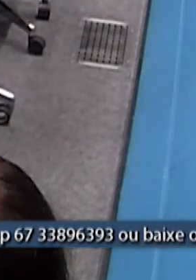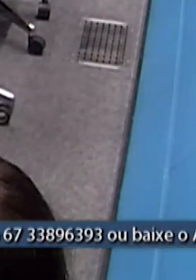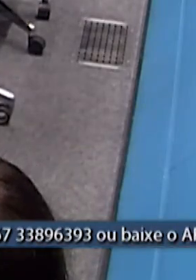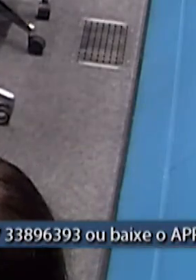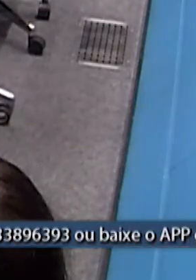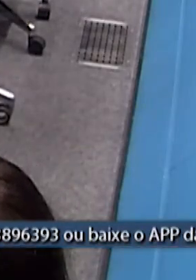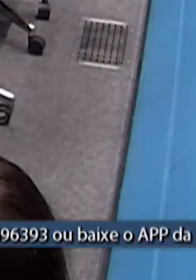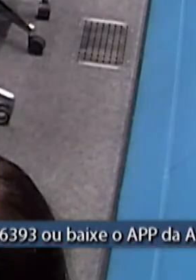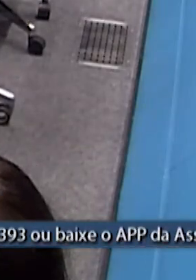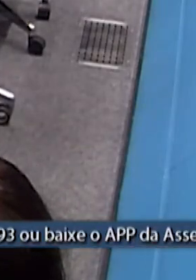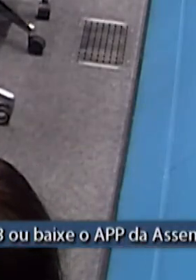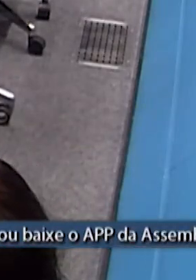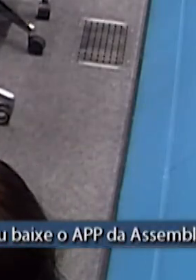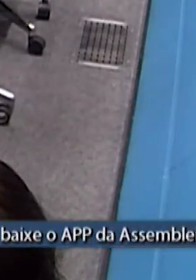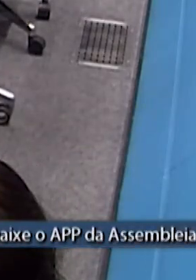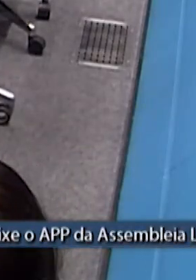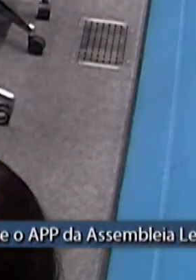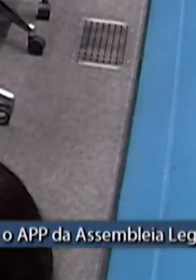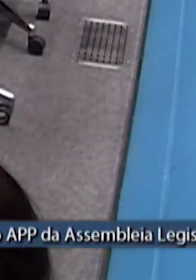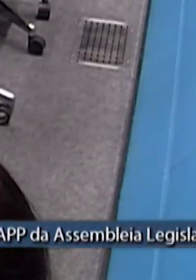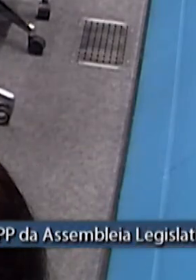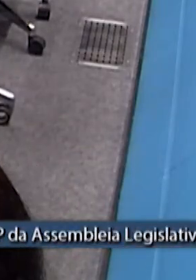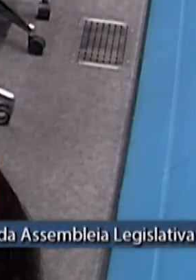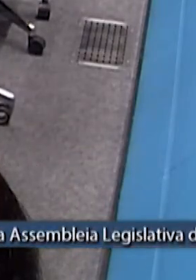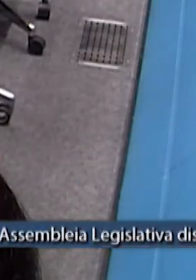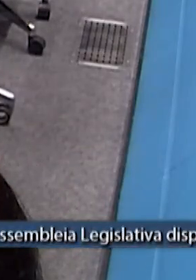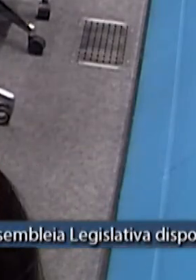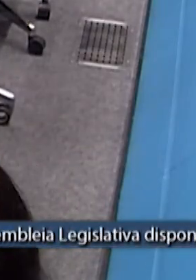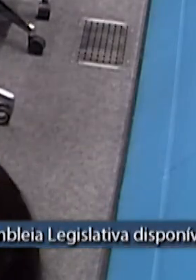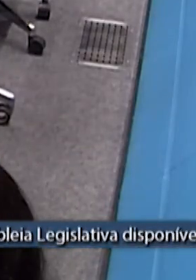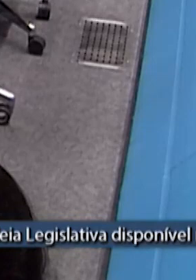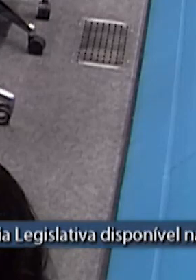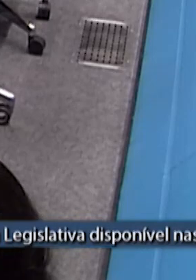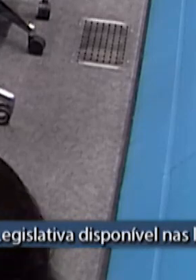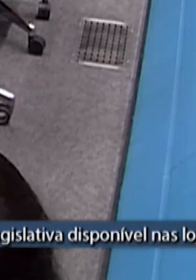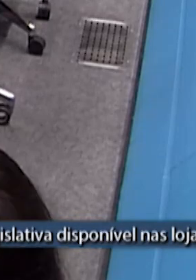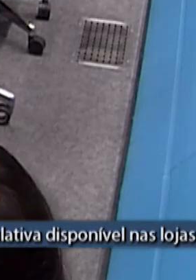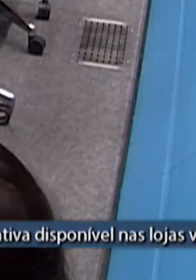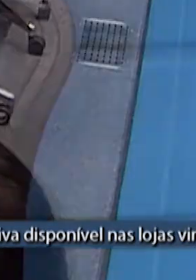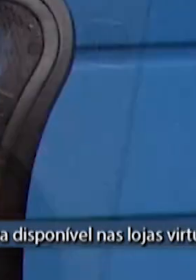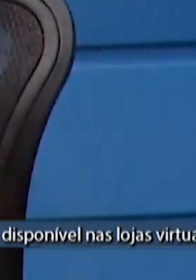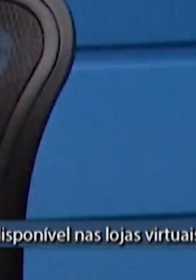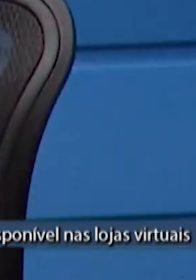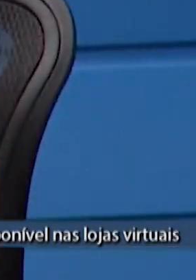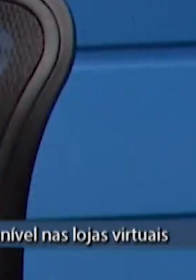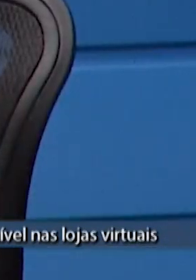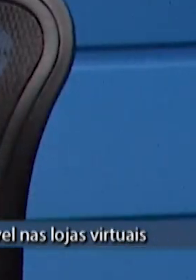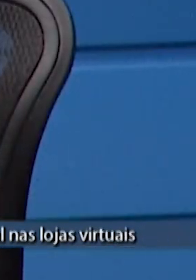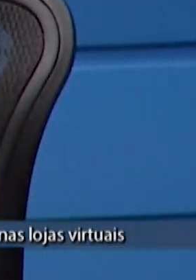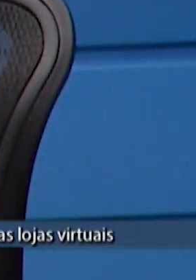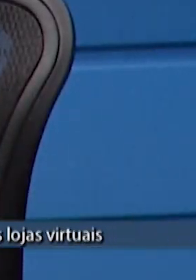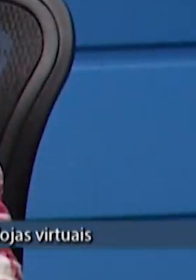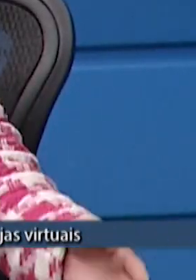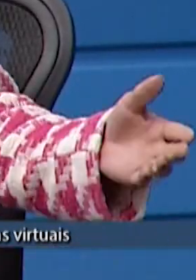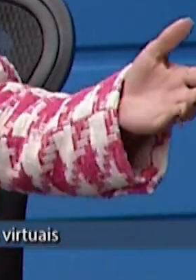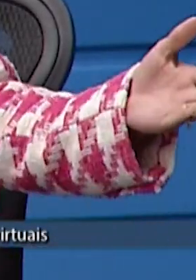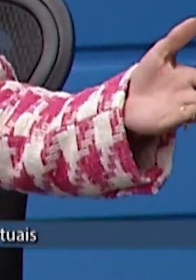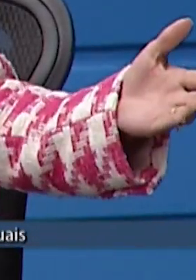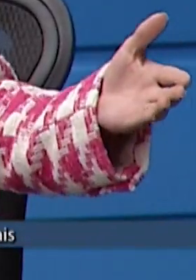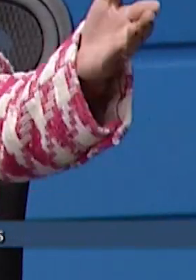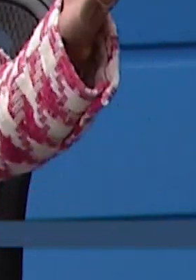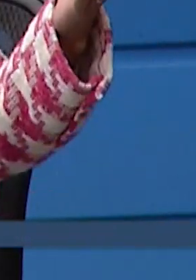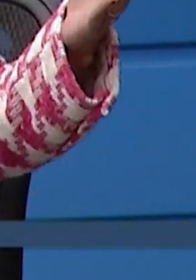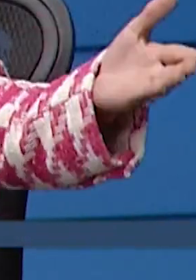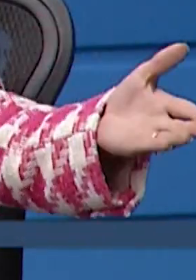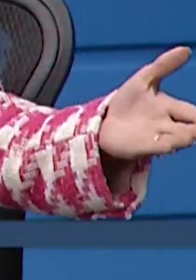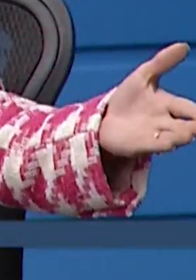gente, e diz a todo momento que a gente não pode estar nesses lugares. E eu queria dizer, Cida, que aqui essa plenária está